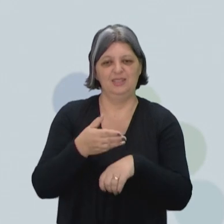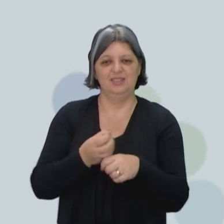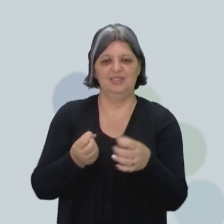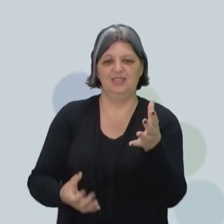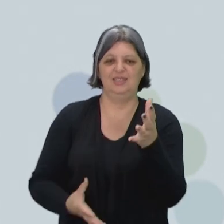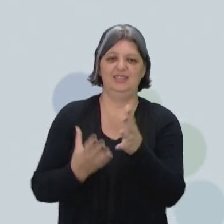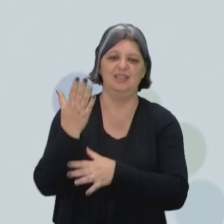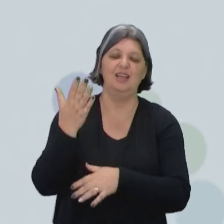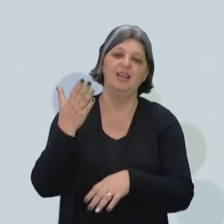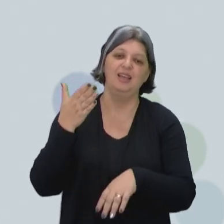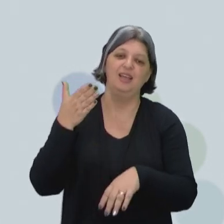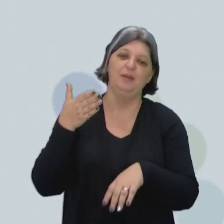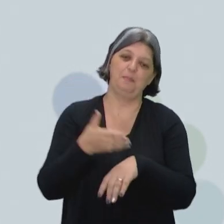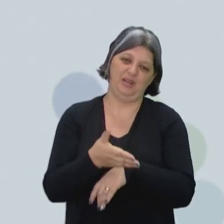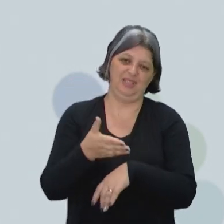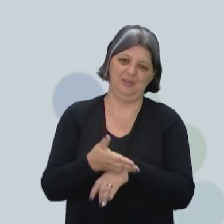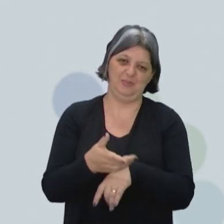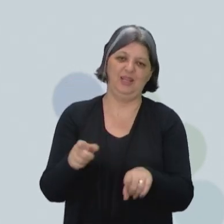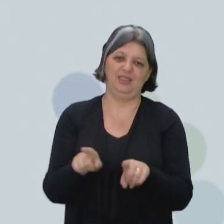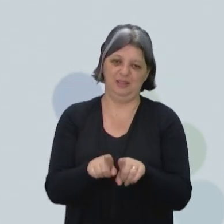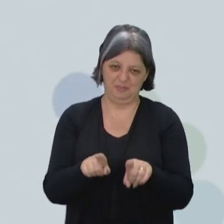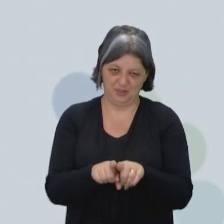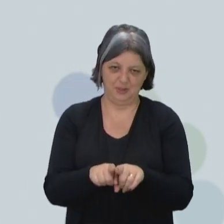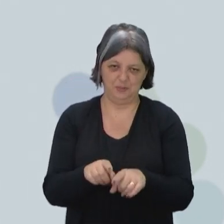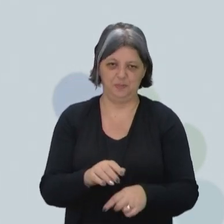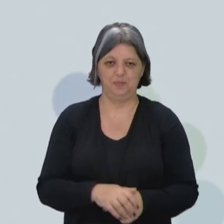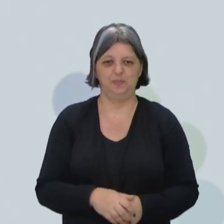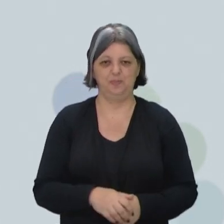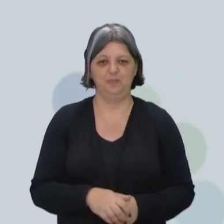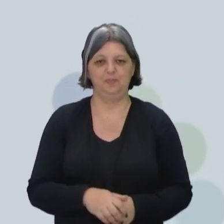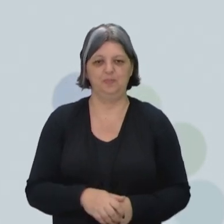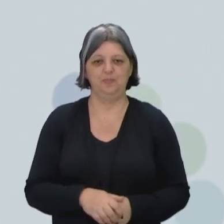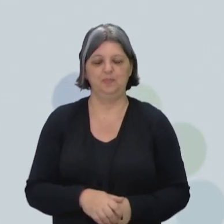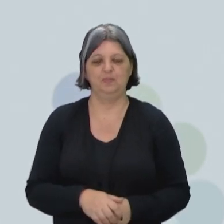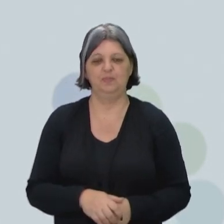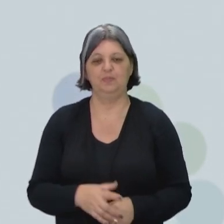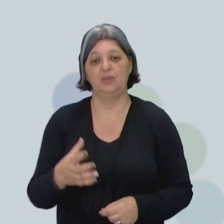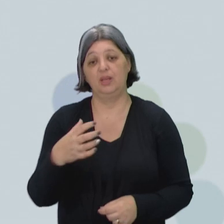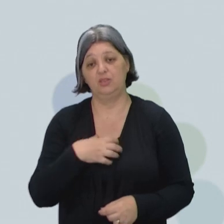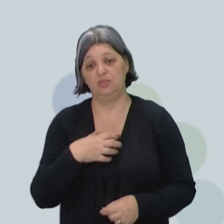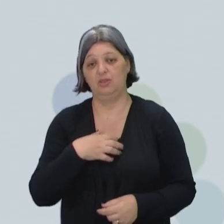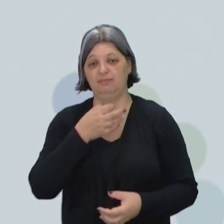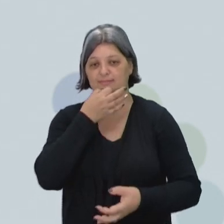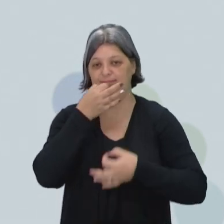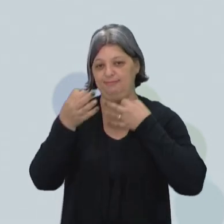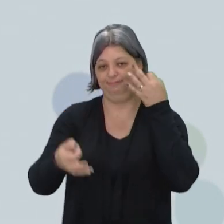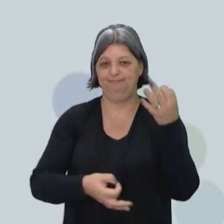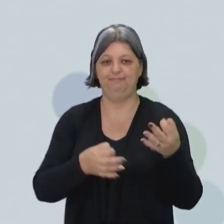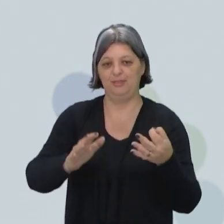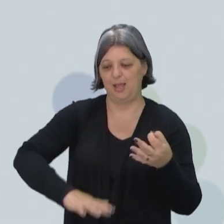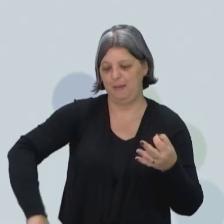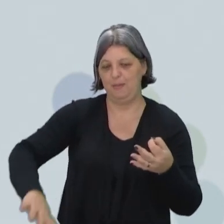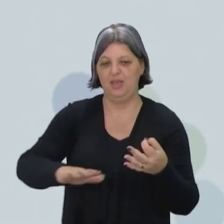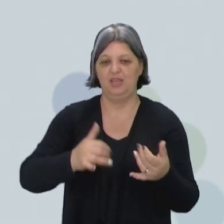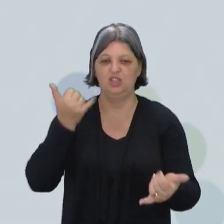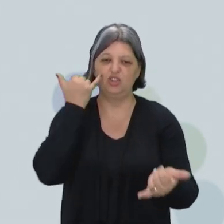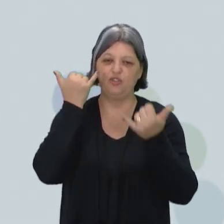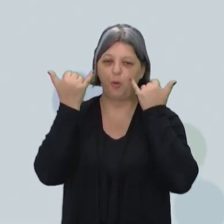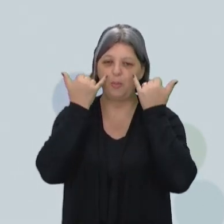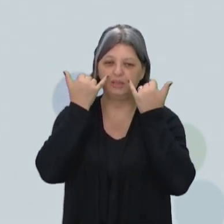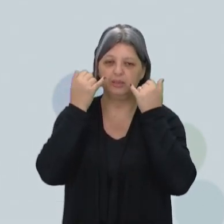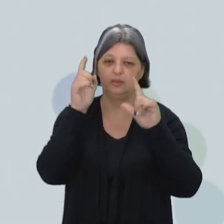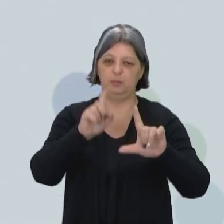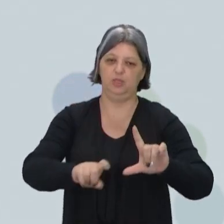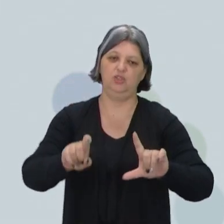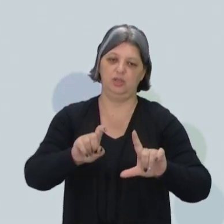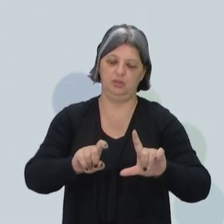e participar de maneira crítica no ambiente informacional e midiático. Quando ele fala maneira crítica,